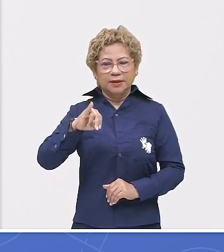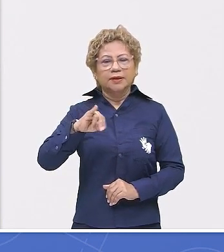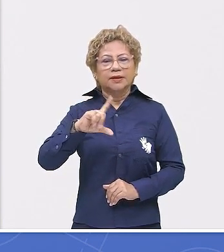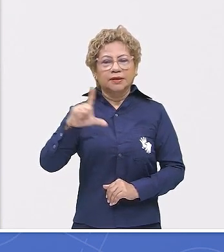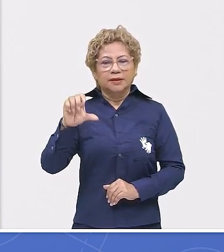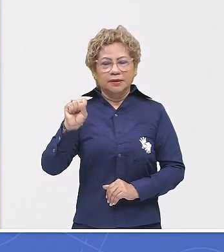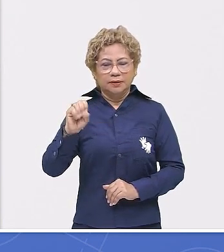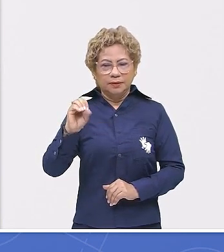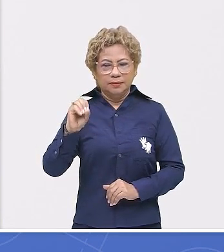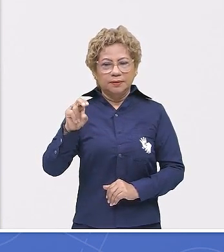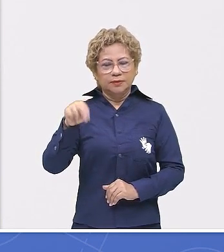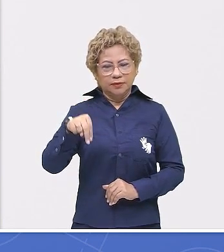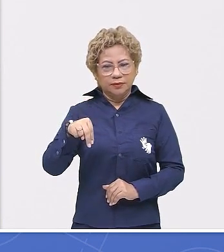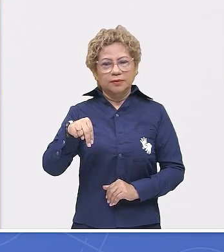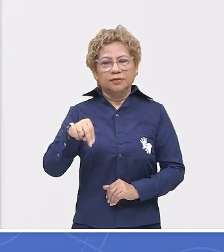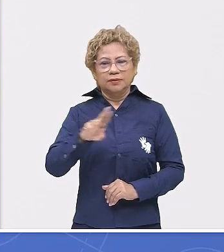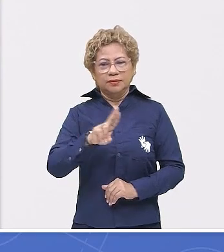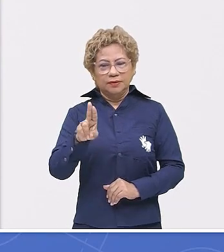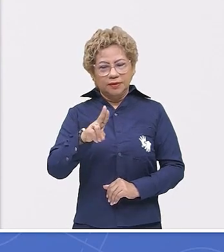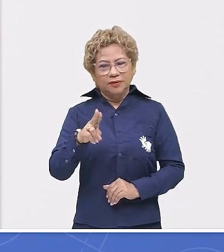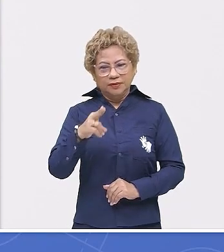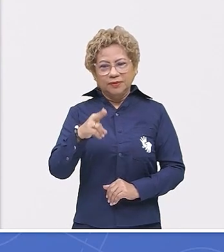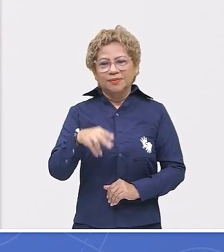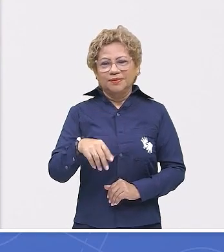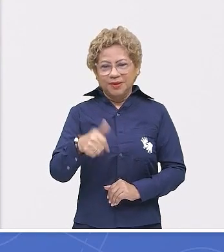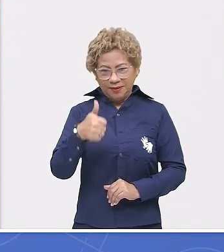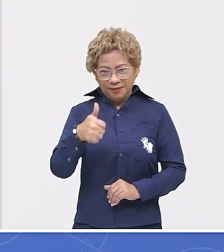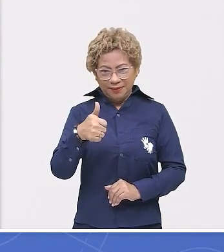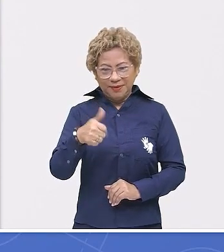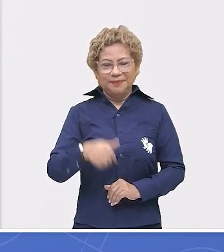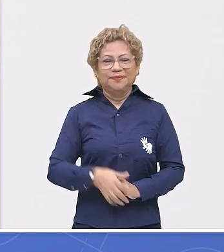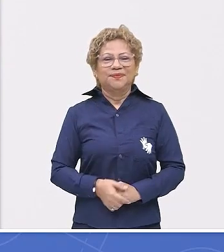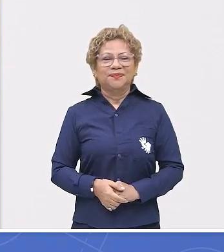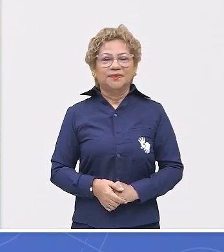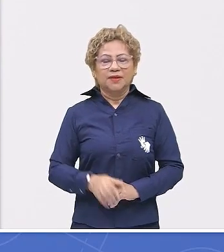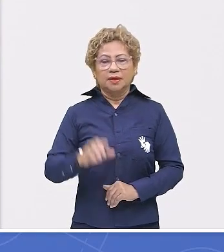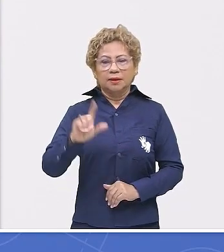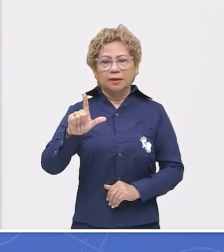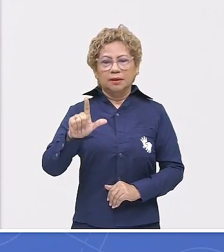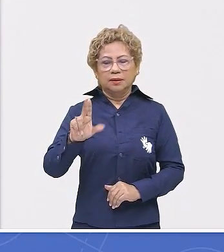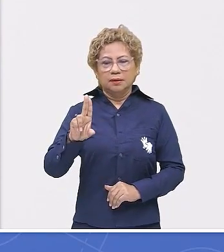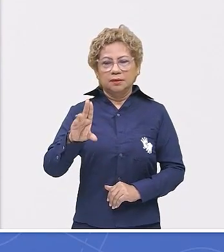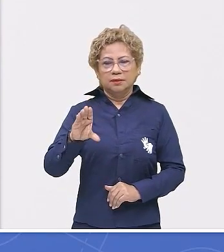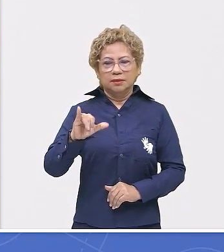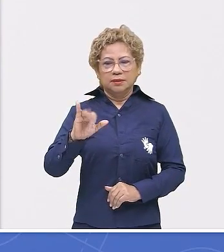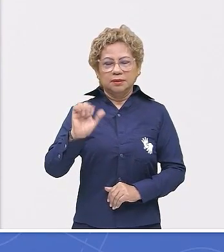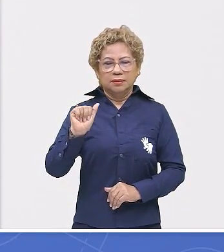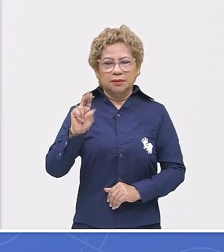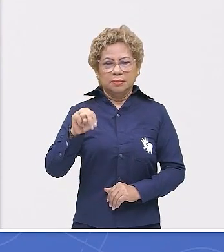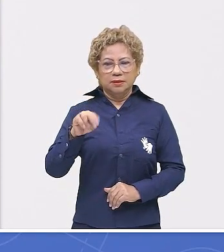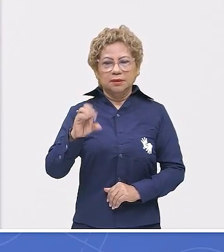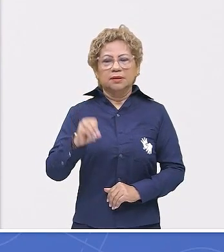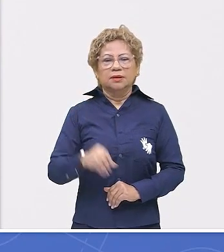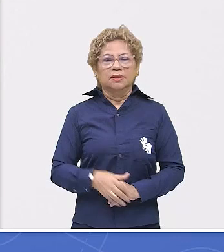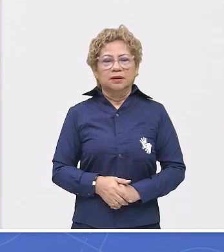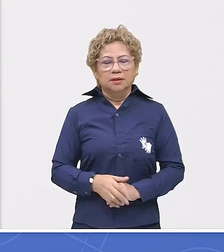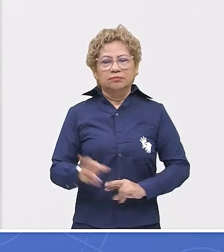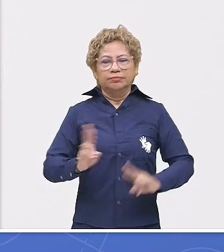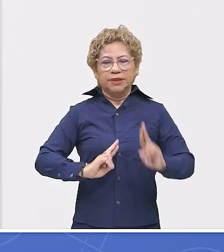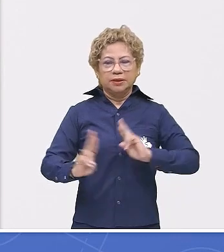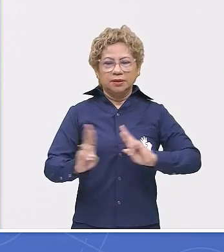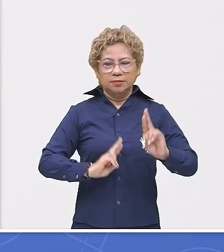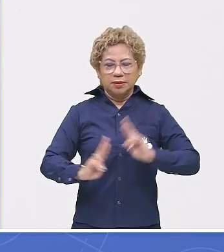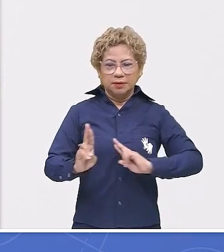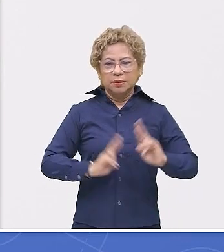continue respondendo, participando conosco, tá certo? O Luciano também respondendo pra gente aí a questão de número 2, letra B.